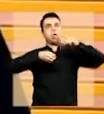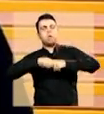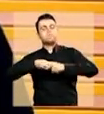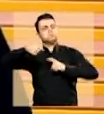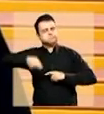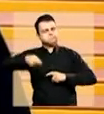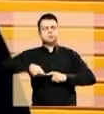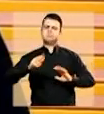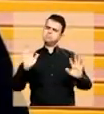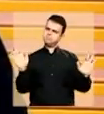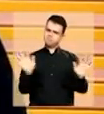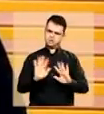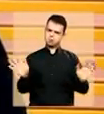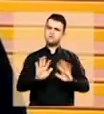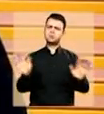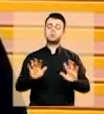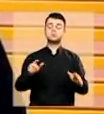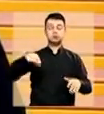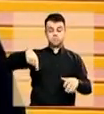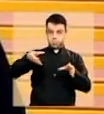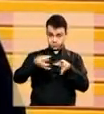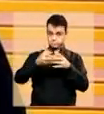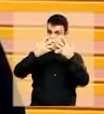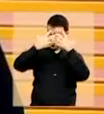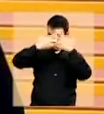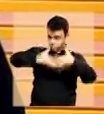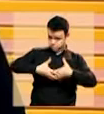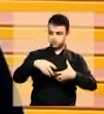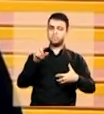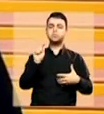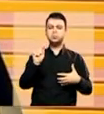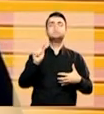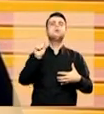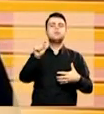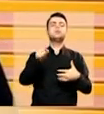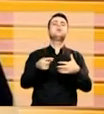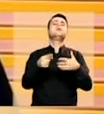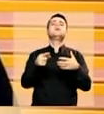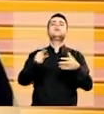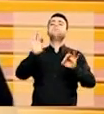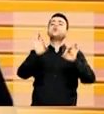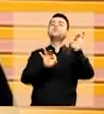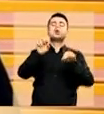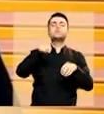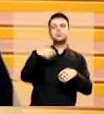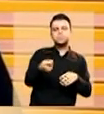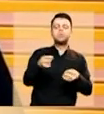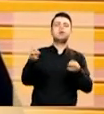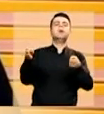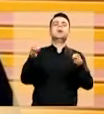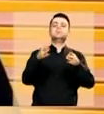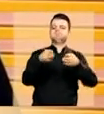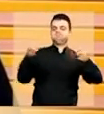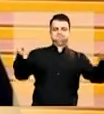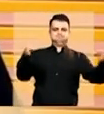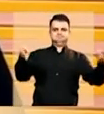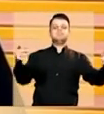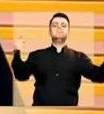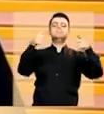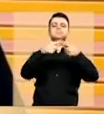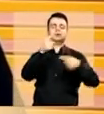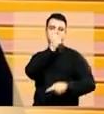rotariano. Ok. E o Rotary, ele conta com um programa de longa duração, que seria o High School nos Estados